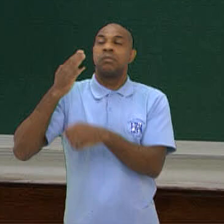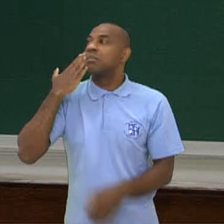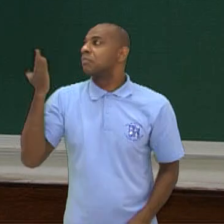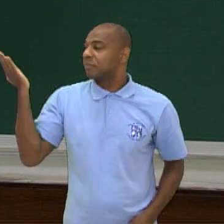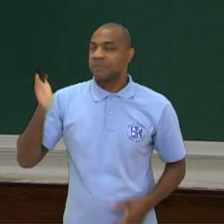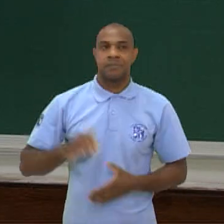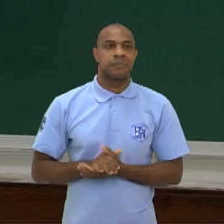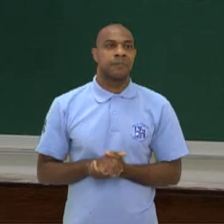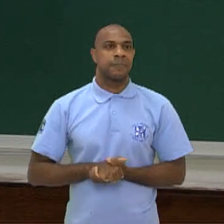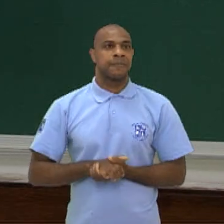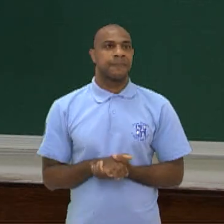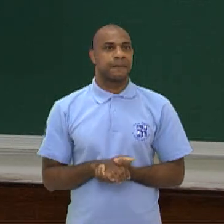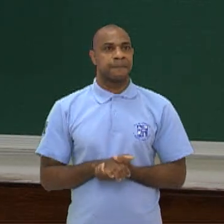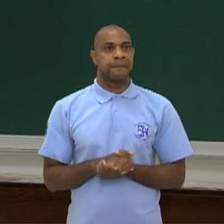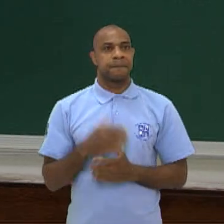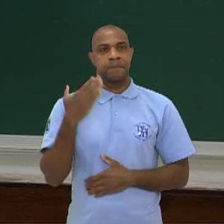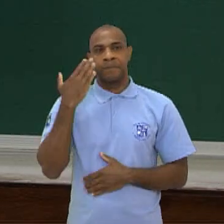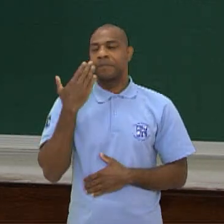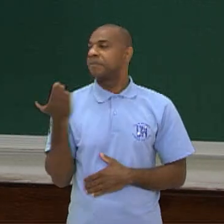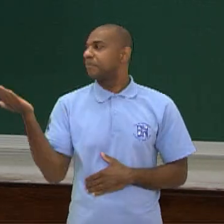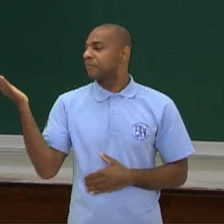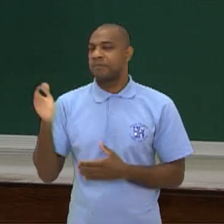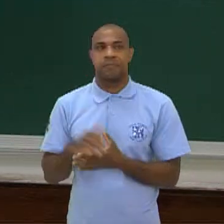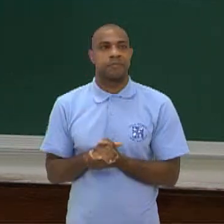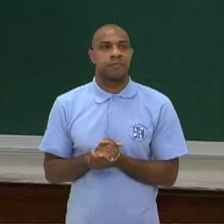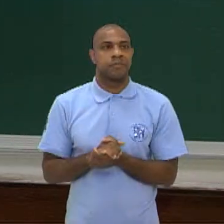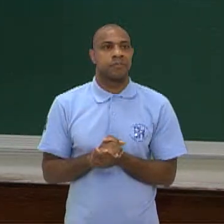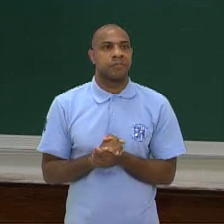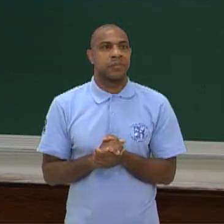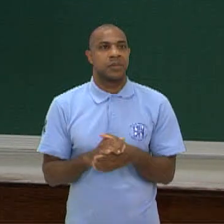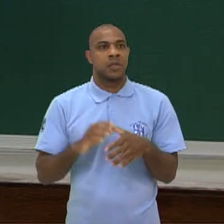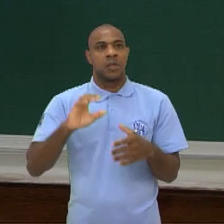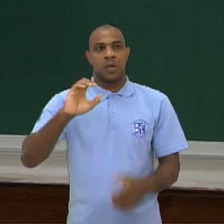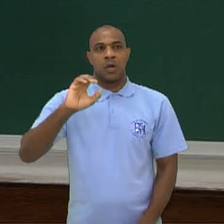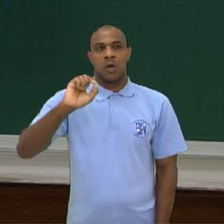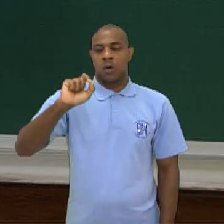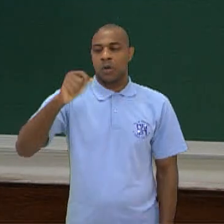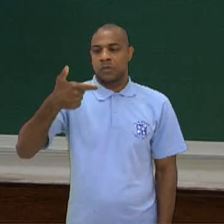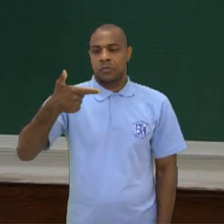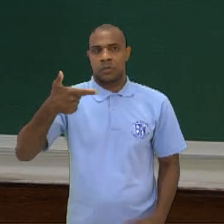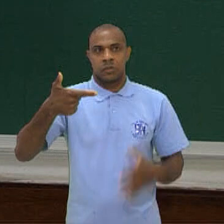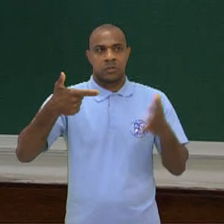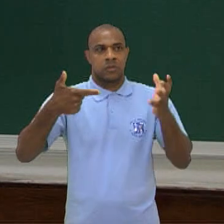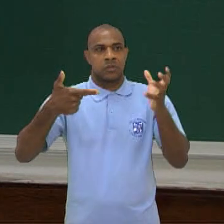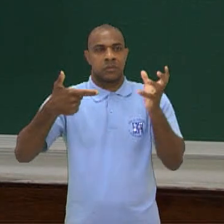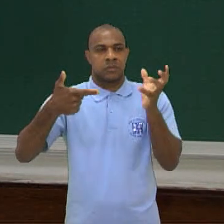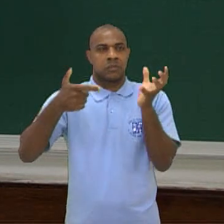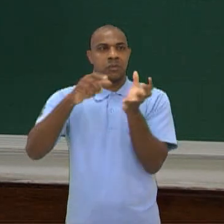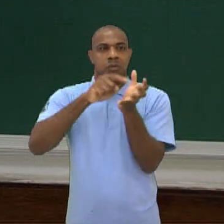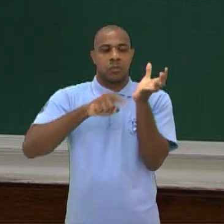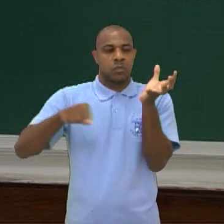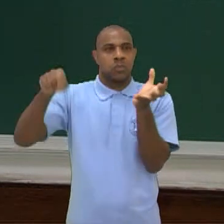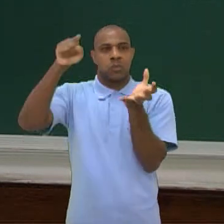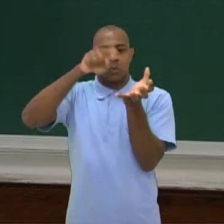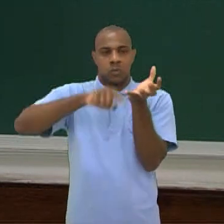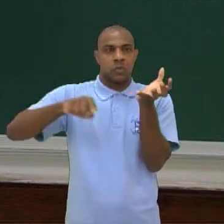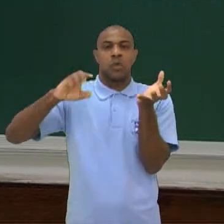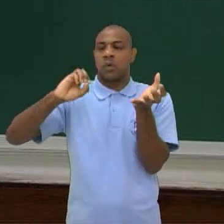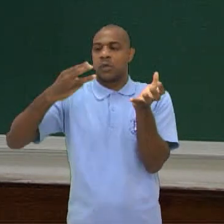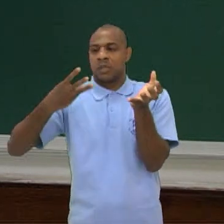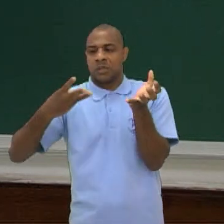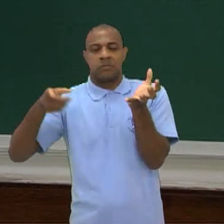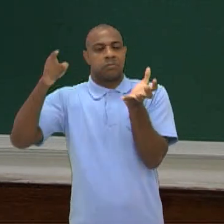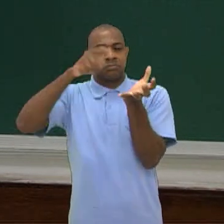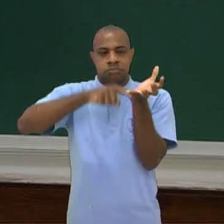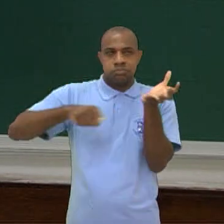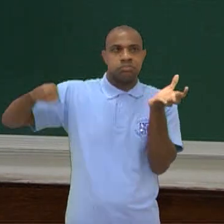né? Está mostrando ali como é formado. Então, esse O2, que é o oxigênio atmosférico, e o O3, eles ficam ali intercalando entre eles, né?